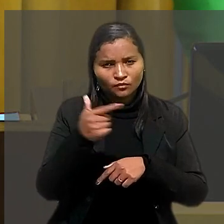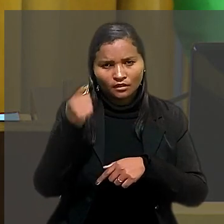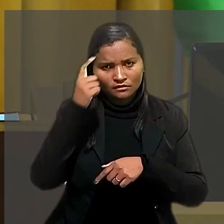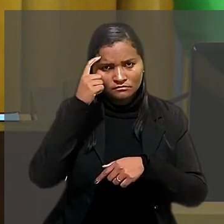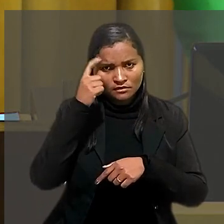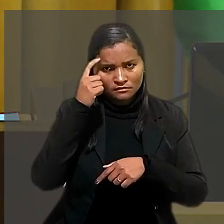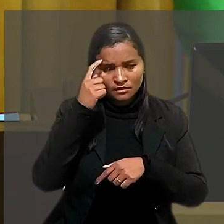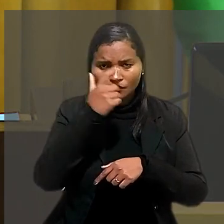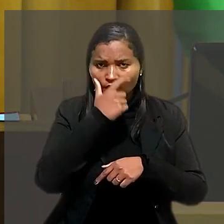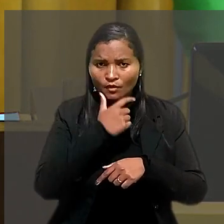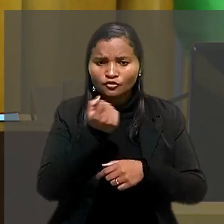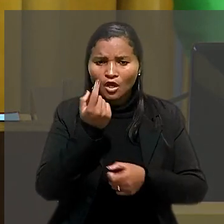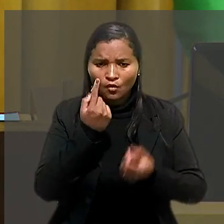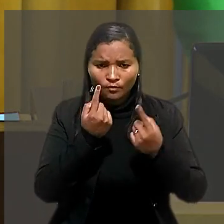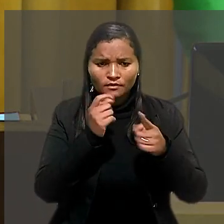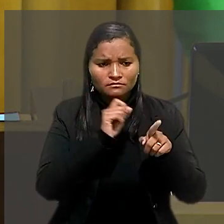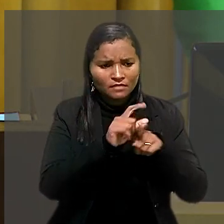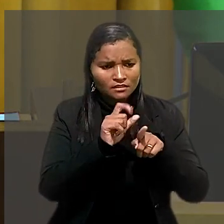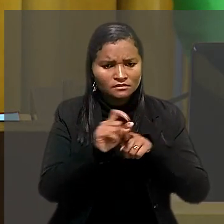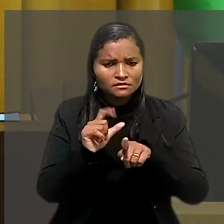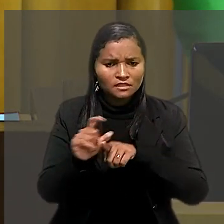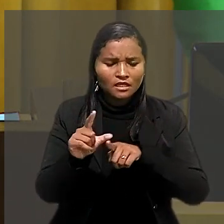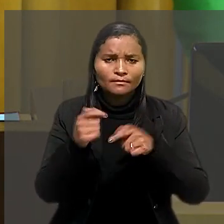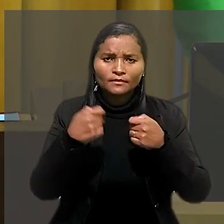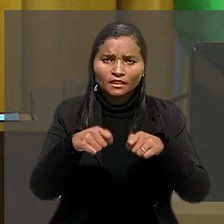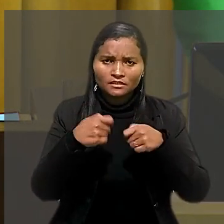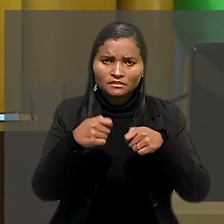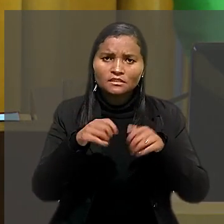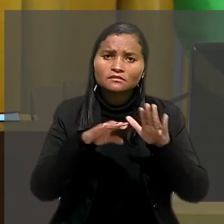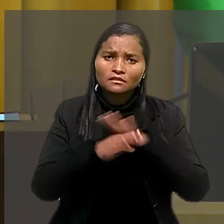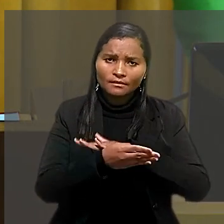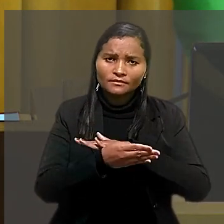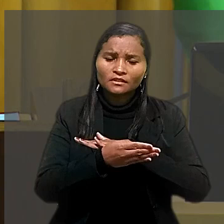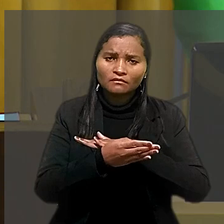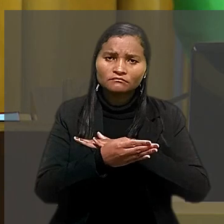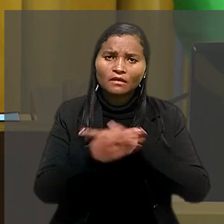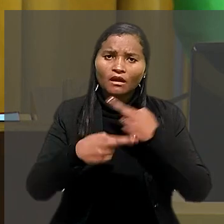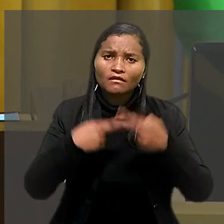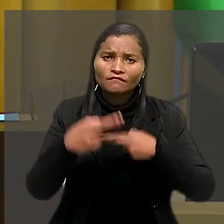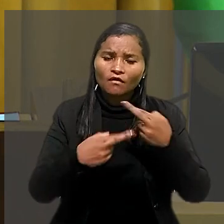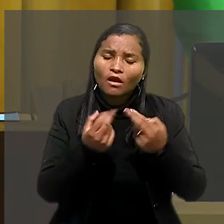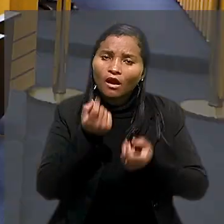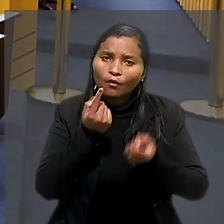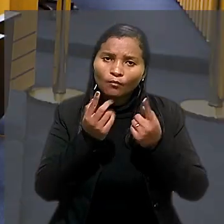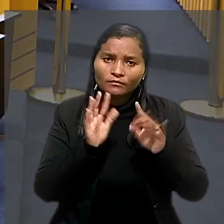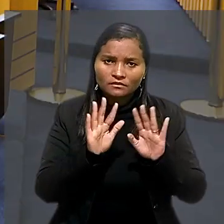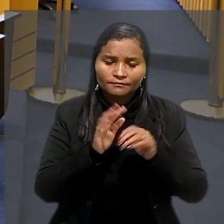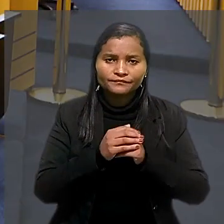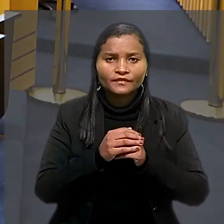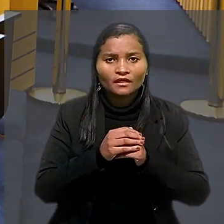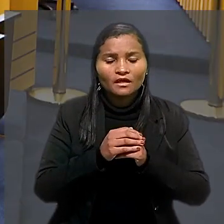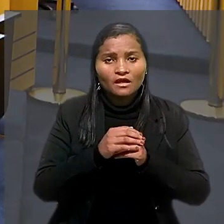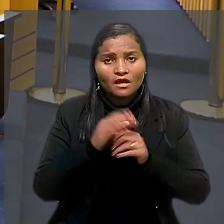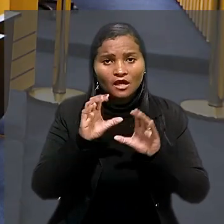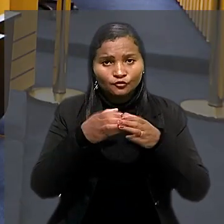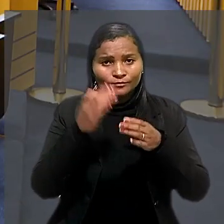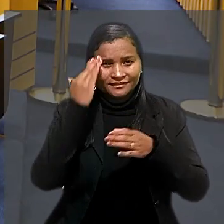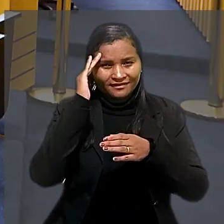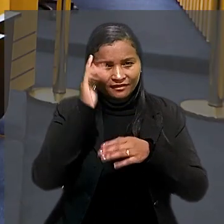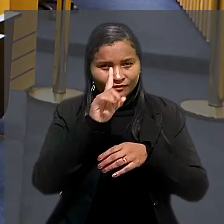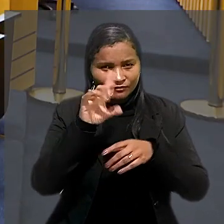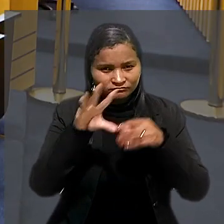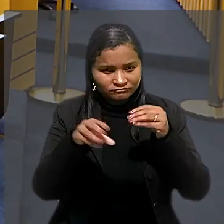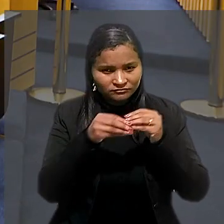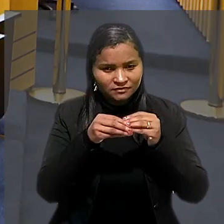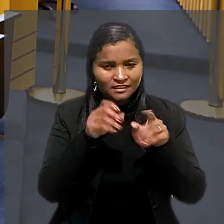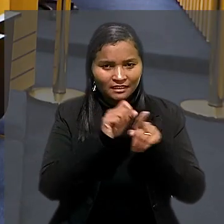Eu não tenho esse pensamento. Eu acho que algumas parcelas elas têm que se adaptar à reforma, algumas. A turma entendeu que a não integração